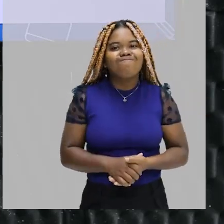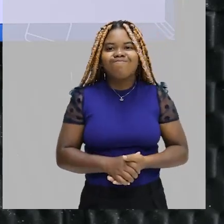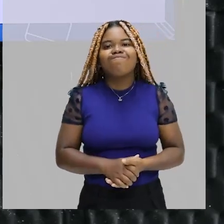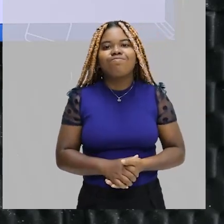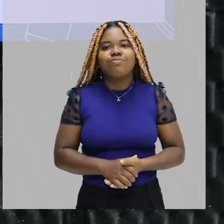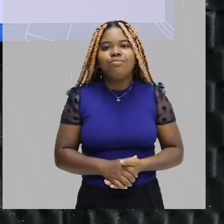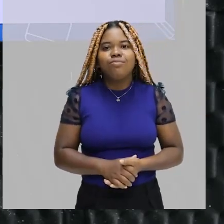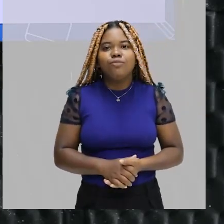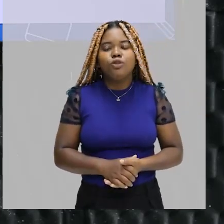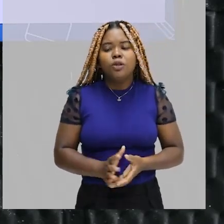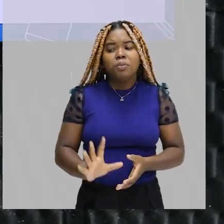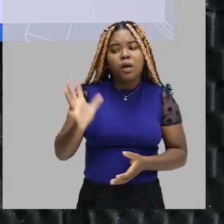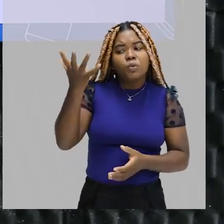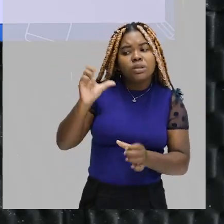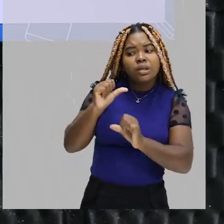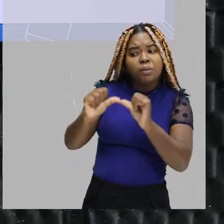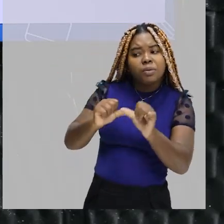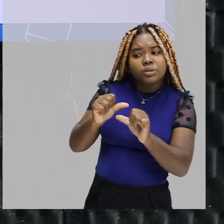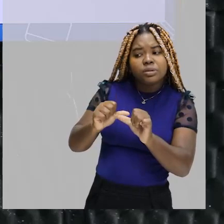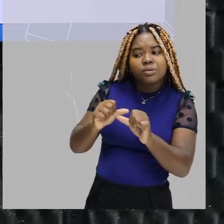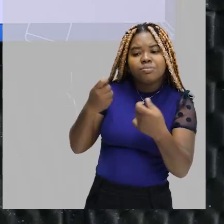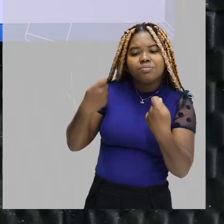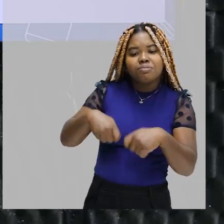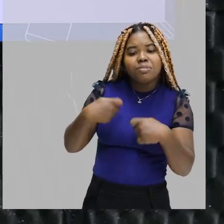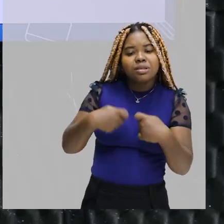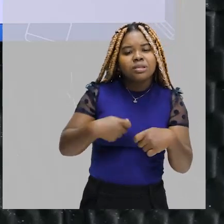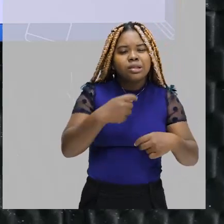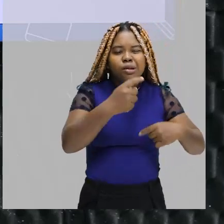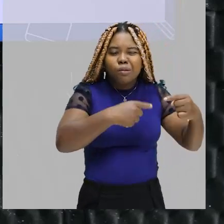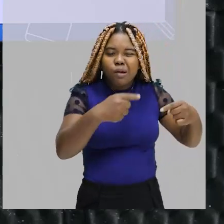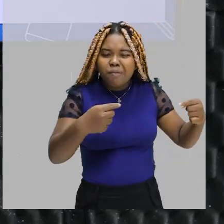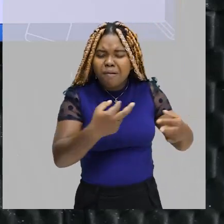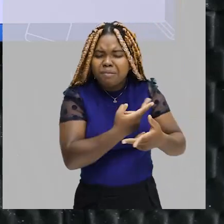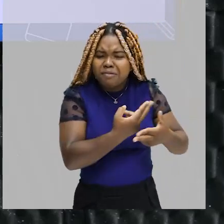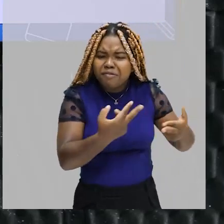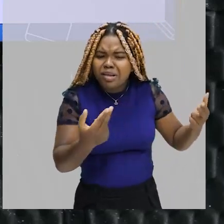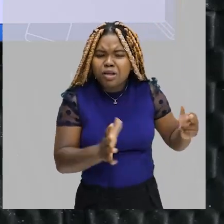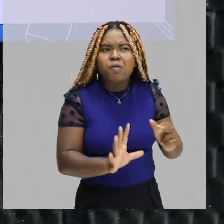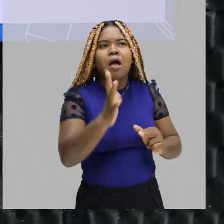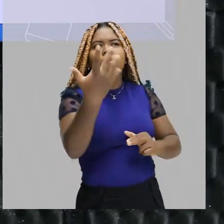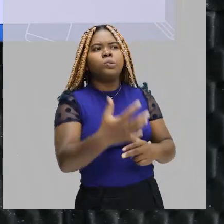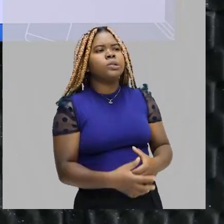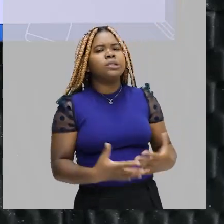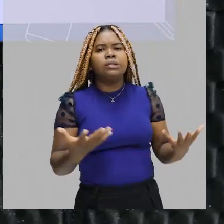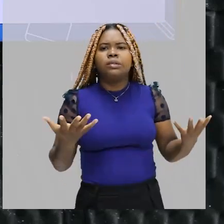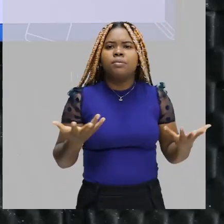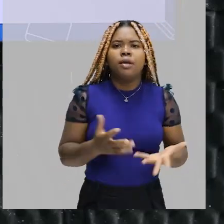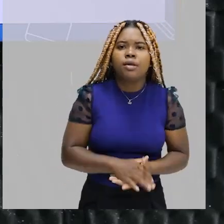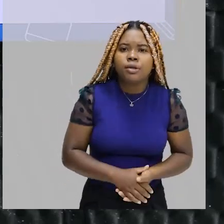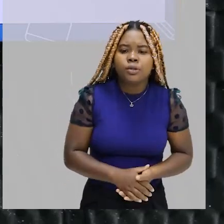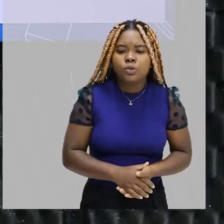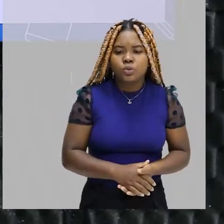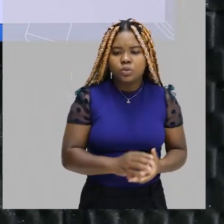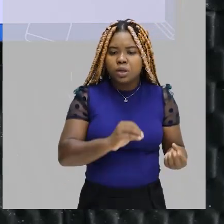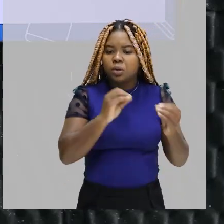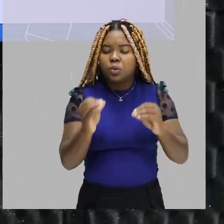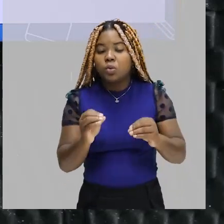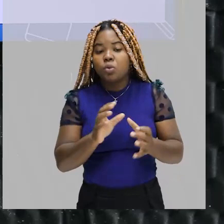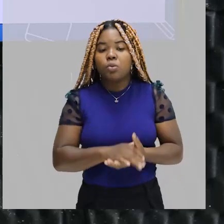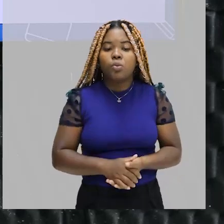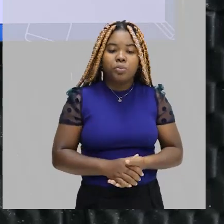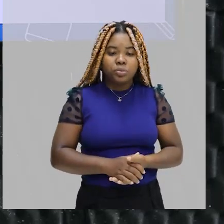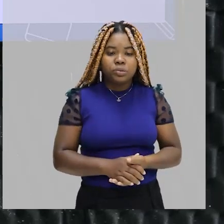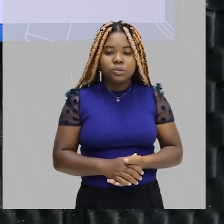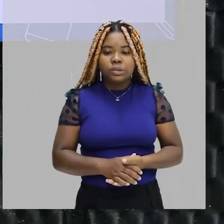para ocorrer uma mudança, tem que ter uma variação muito brusca, tem que acontecer um evento adicional. Então, algo que